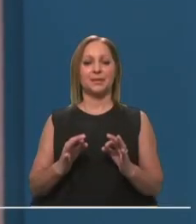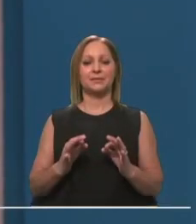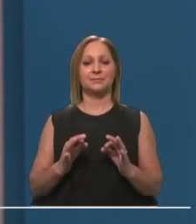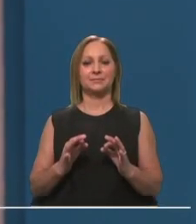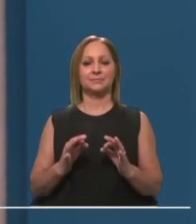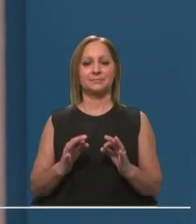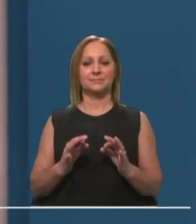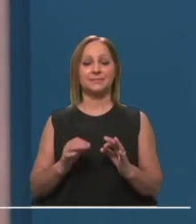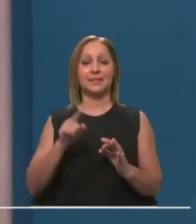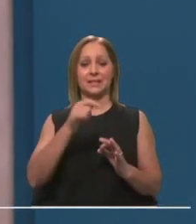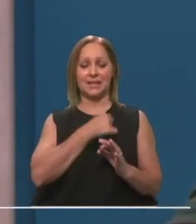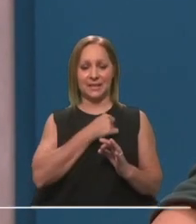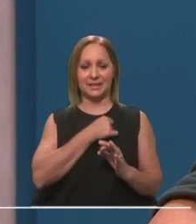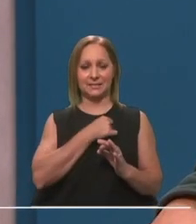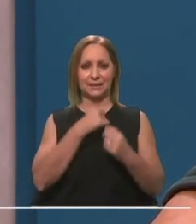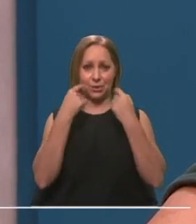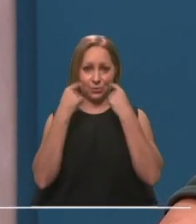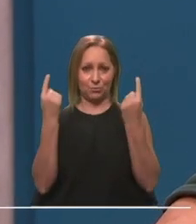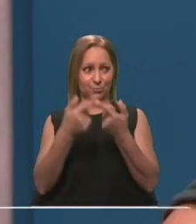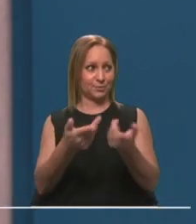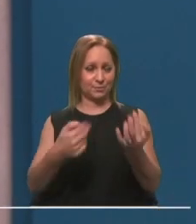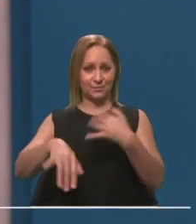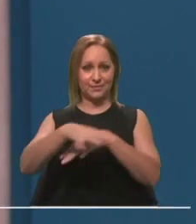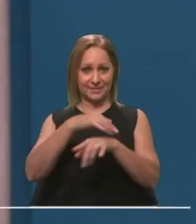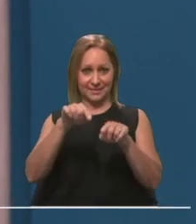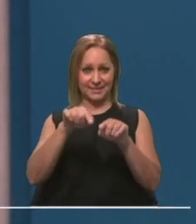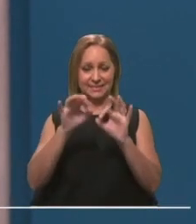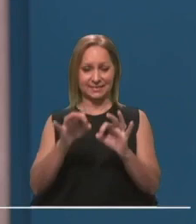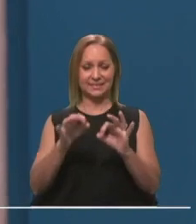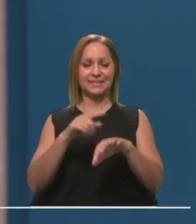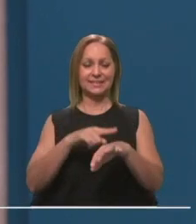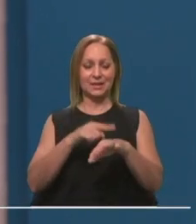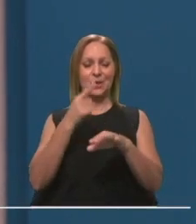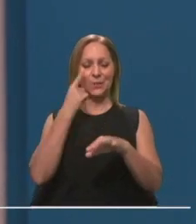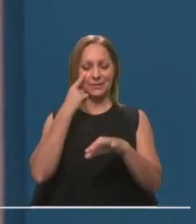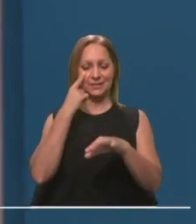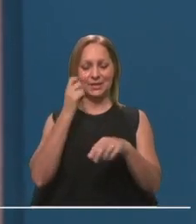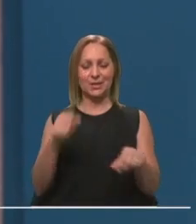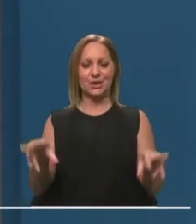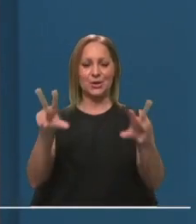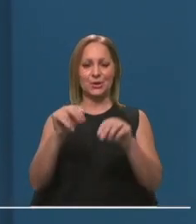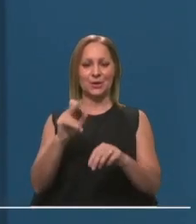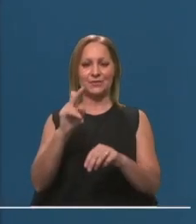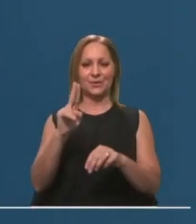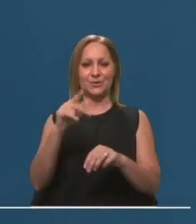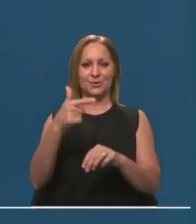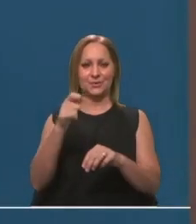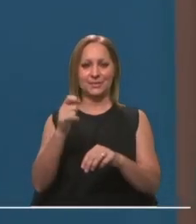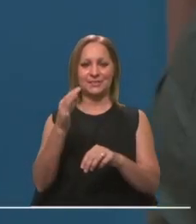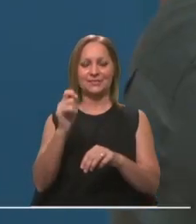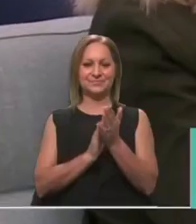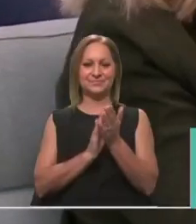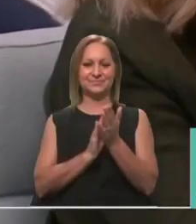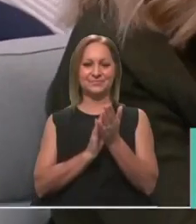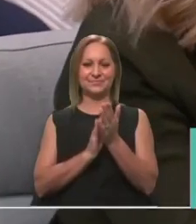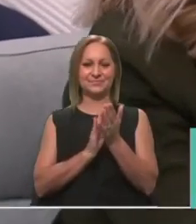Obrigada. Tudo preparado aí em casa? Então chegou a hora. Chegou o grande momento de conhecermos a nova Ruth Fernandes.